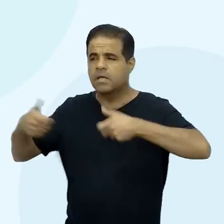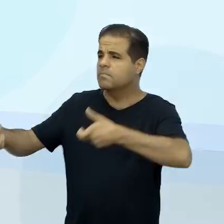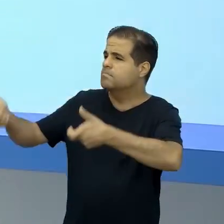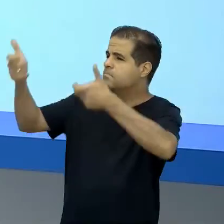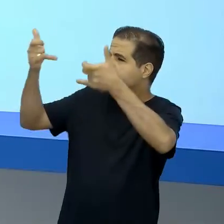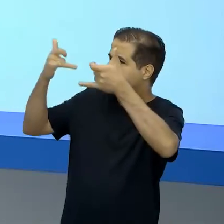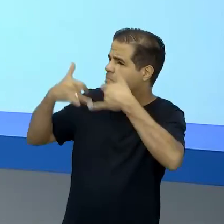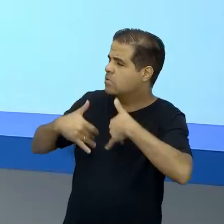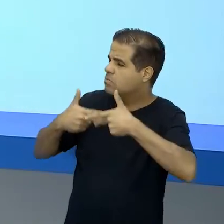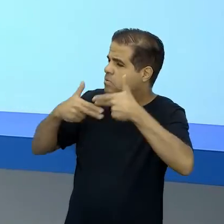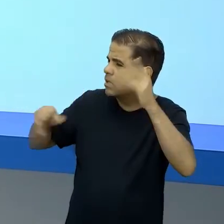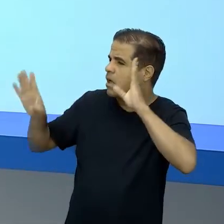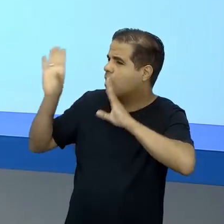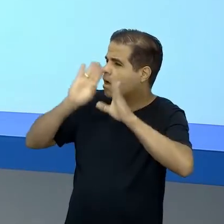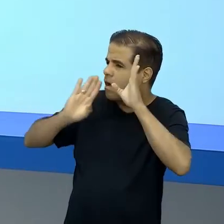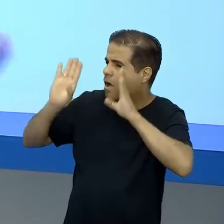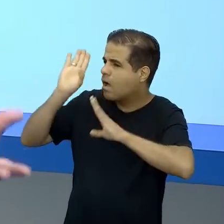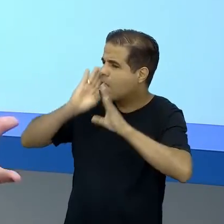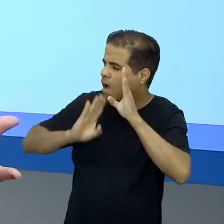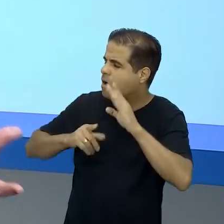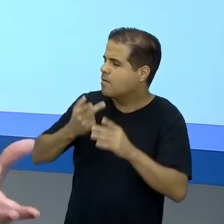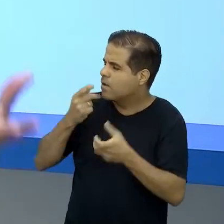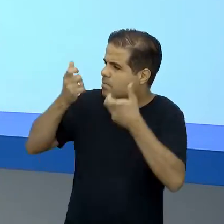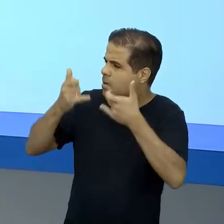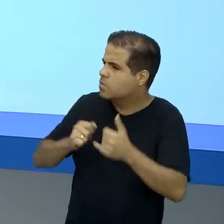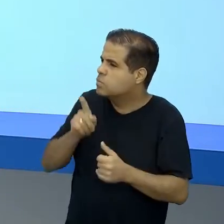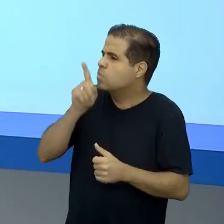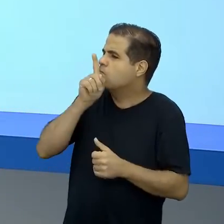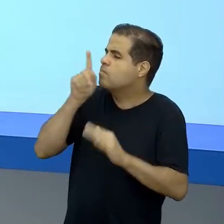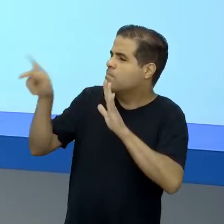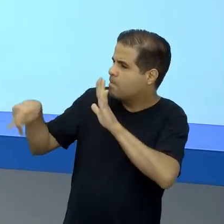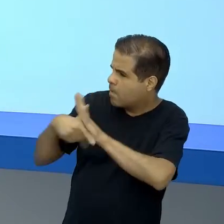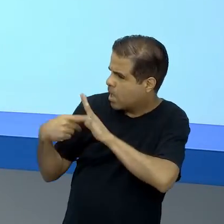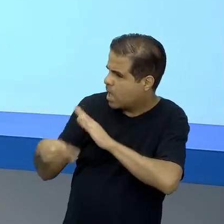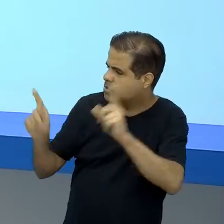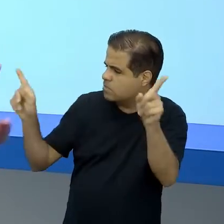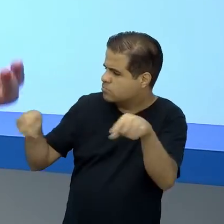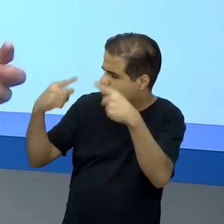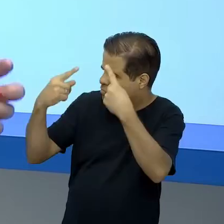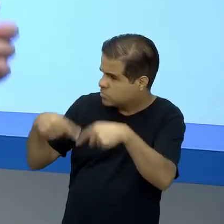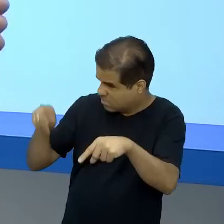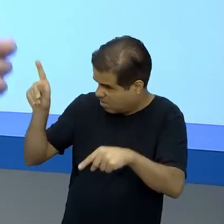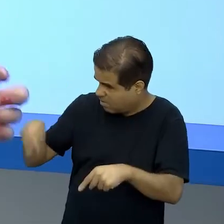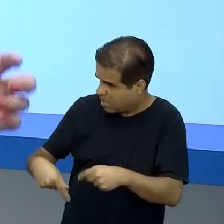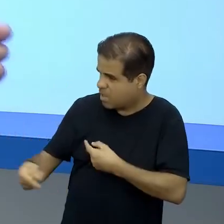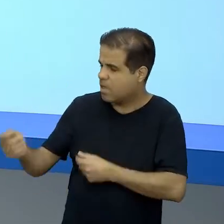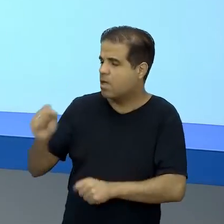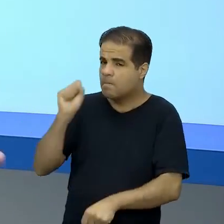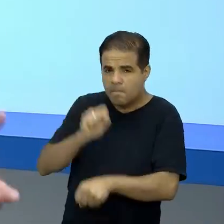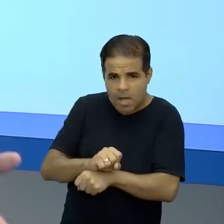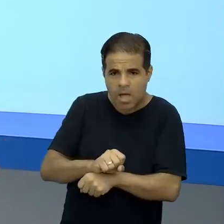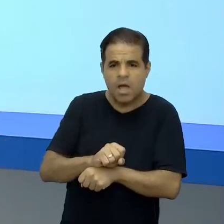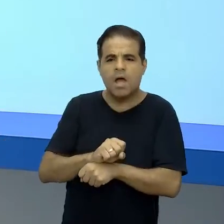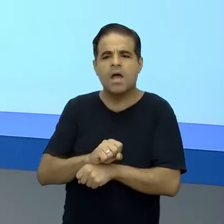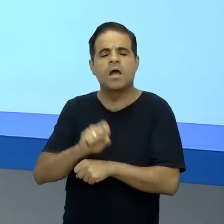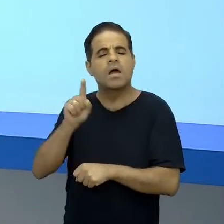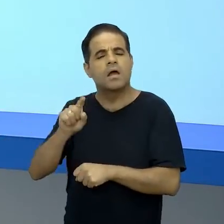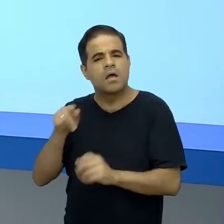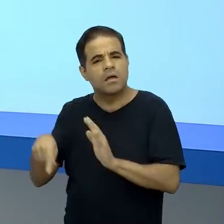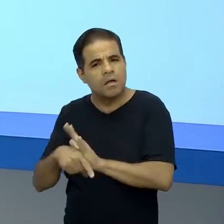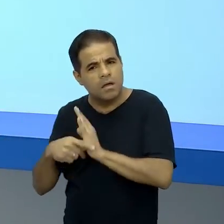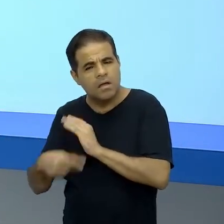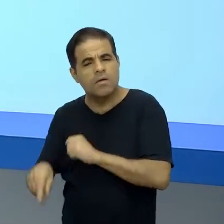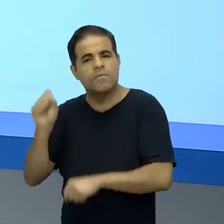umas coisas legais. Que ele fala que o silêncio faz parte da música, faz parte daquelas pausas de silêncio, fazem parte da